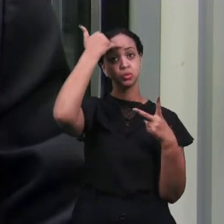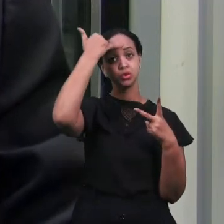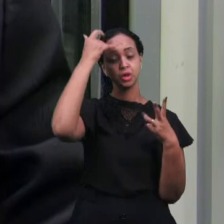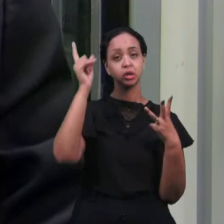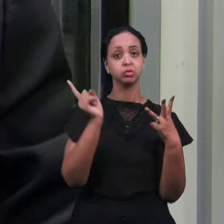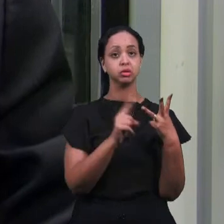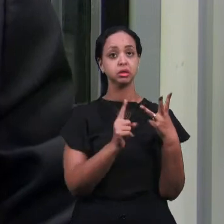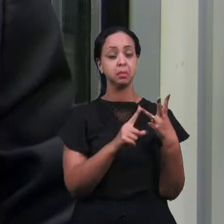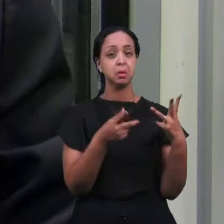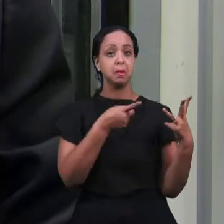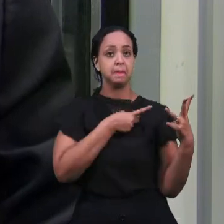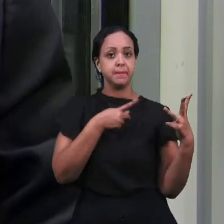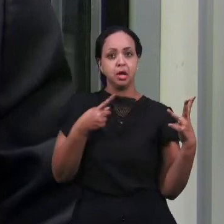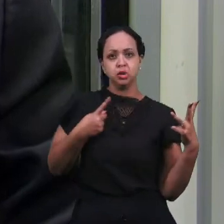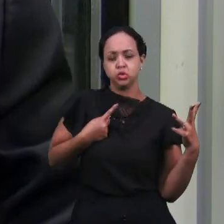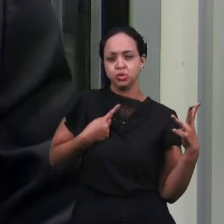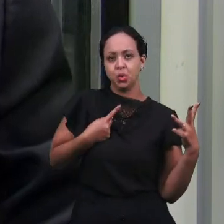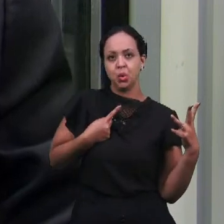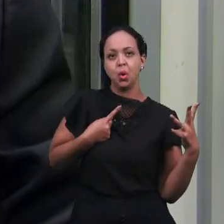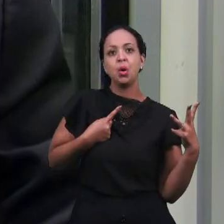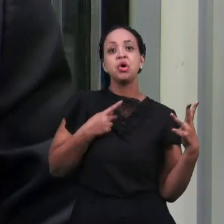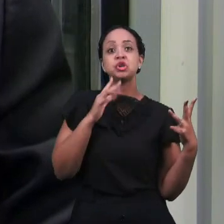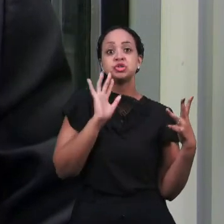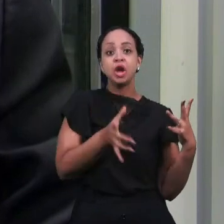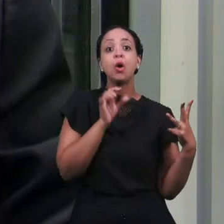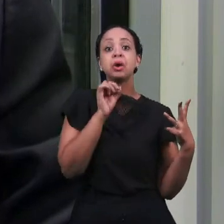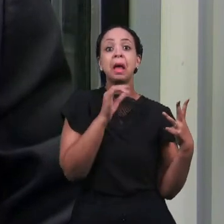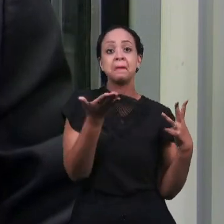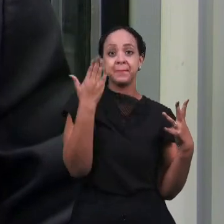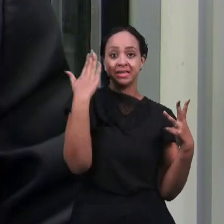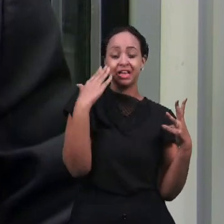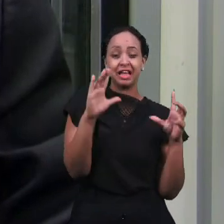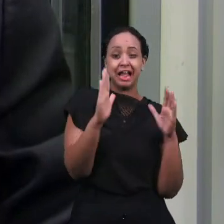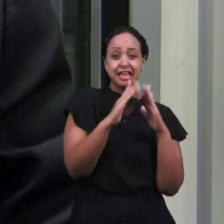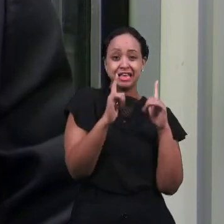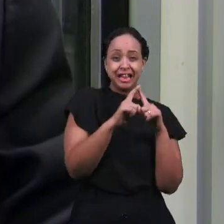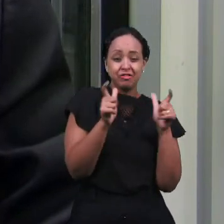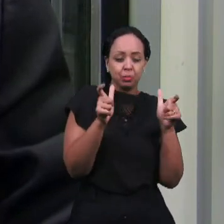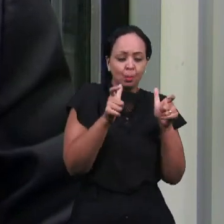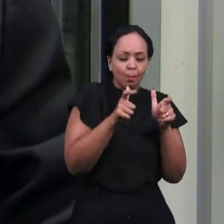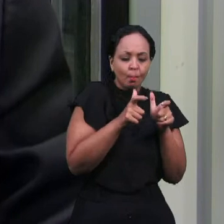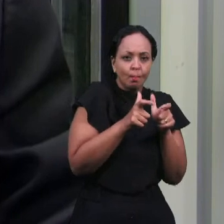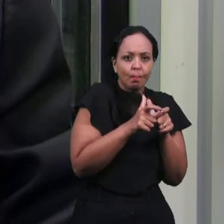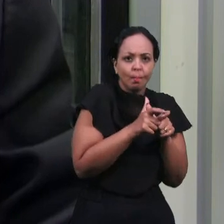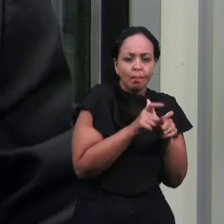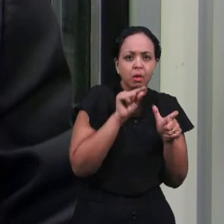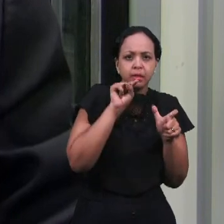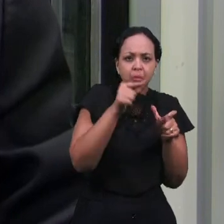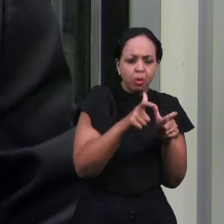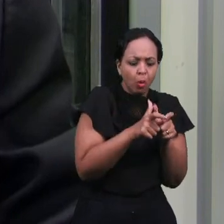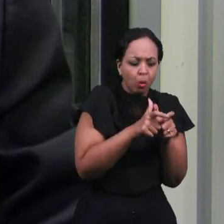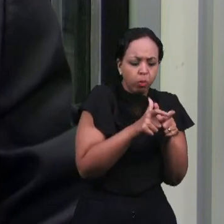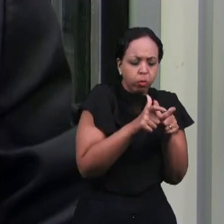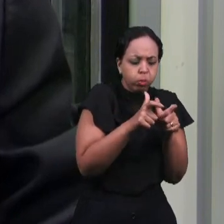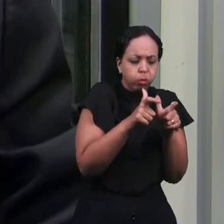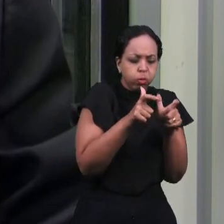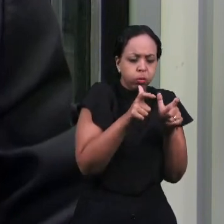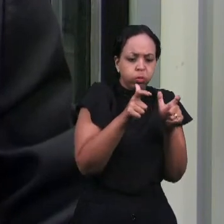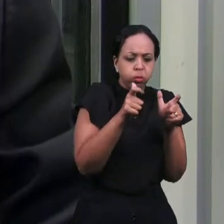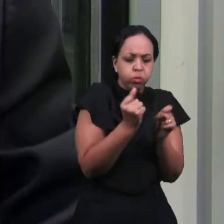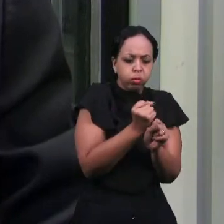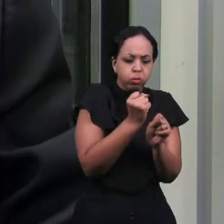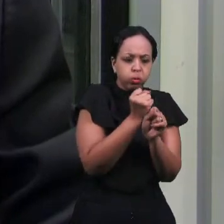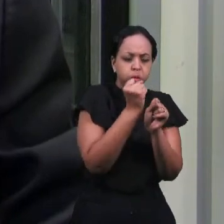pastor ali. E não era trabalho mais. Já era uma igreja já consolidada. E daquela igreja que eu estive ali,